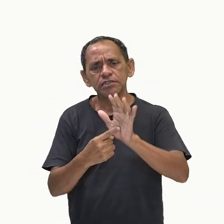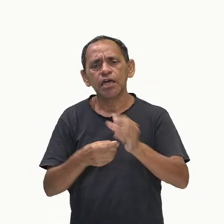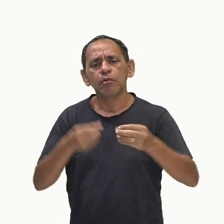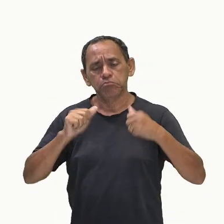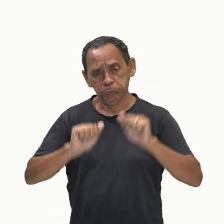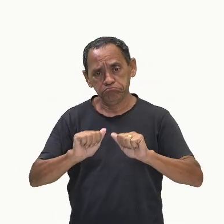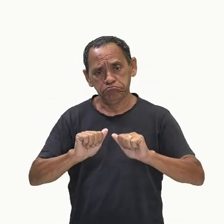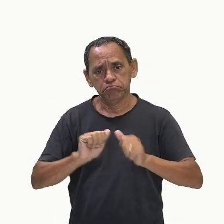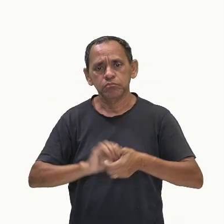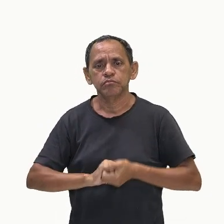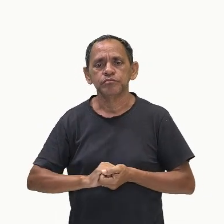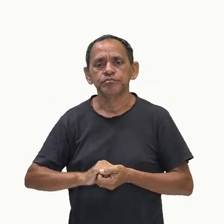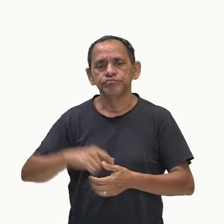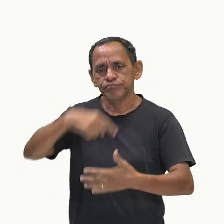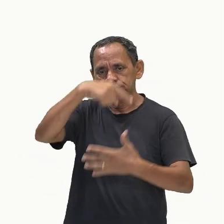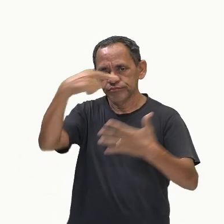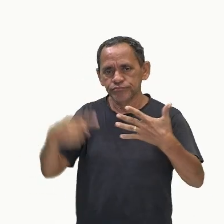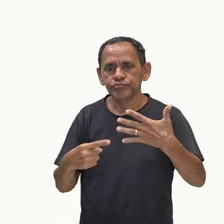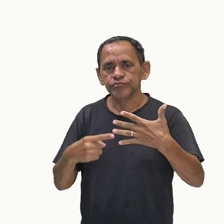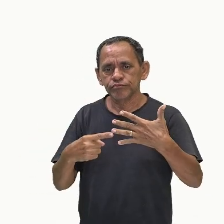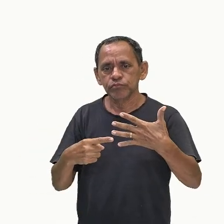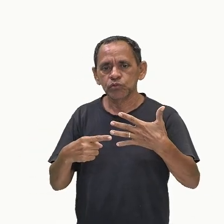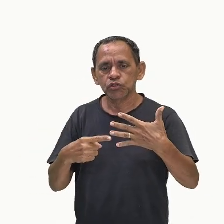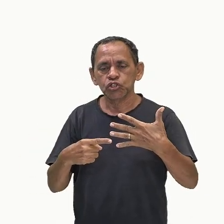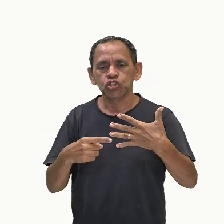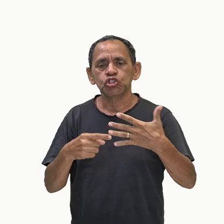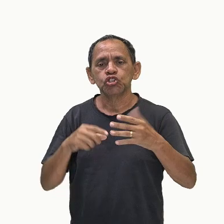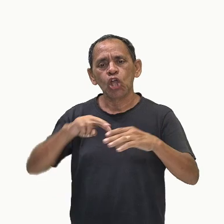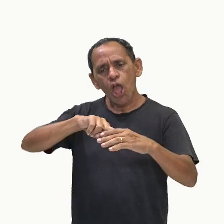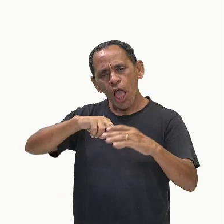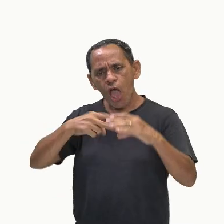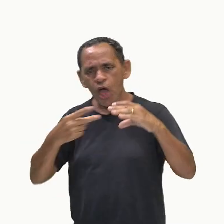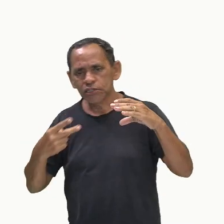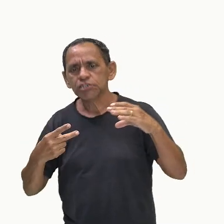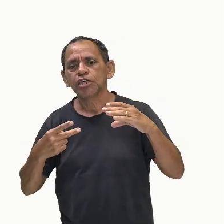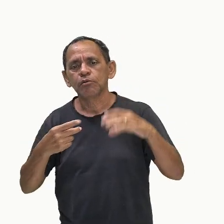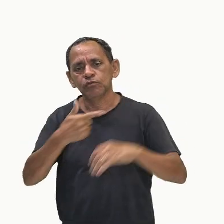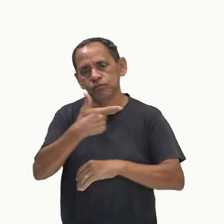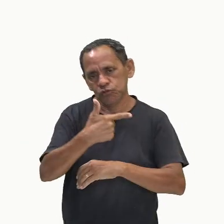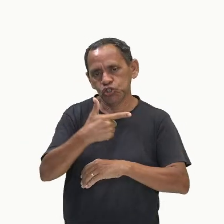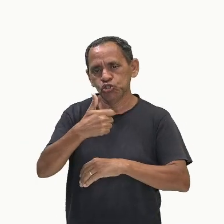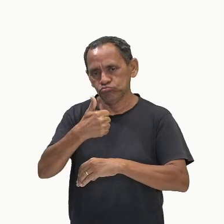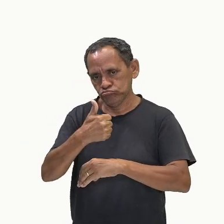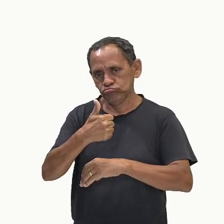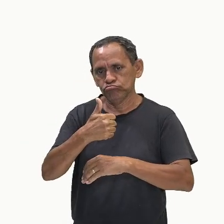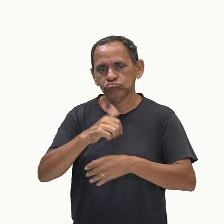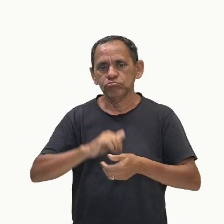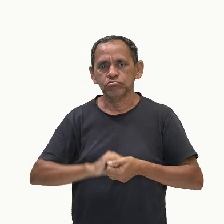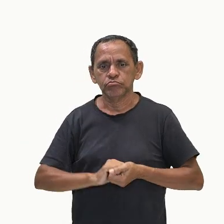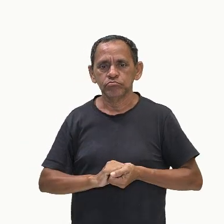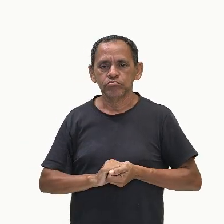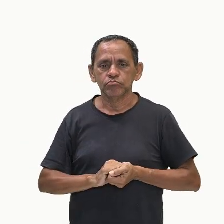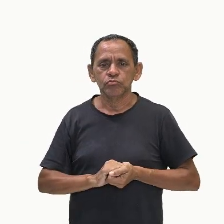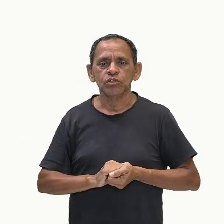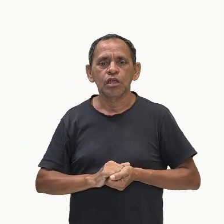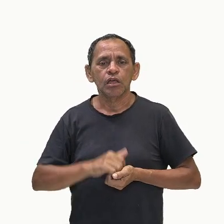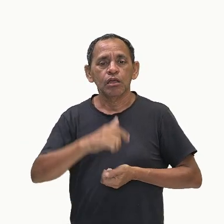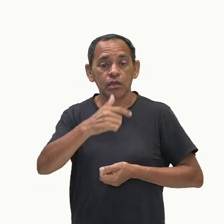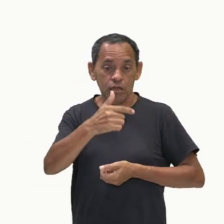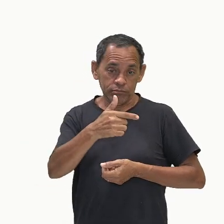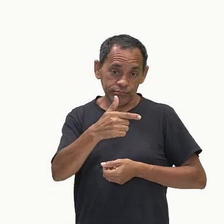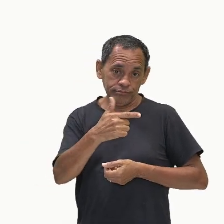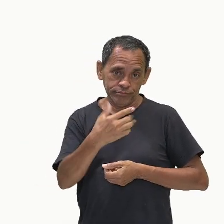comum é essa do cromossomo 21, uma trissomia, cujo cariótipo vai ser 47XX